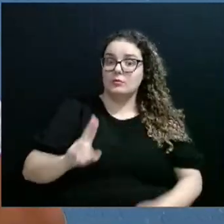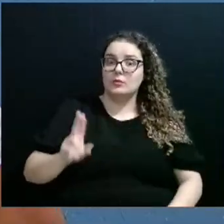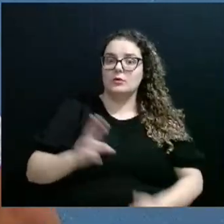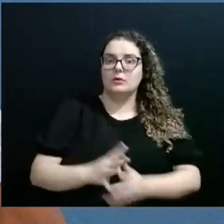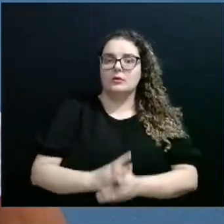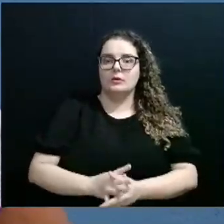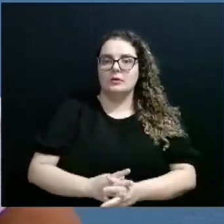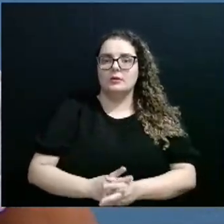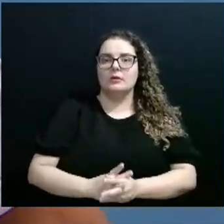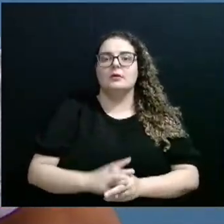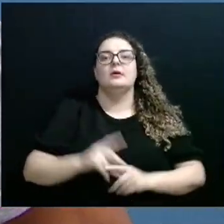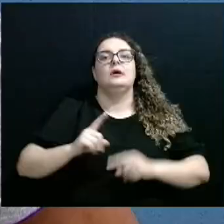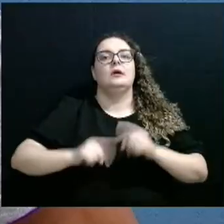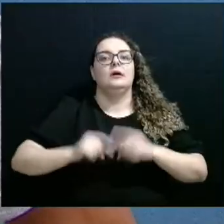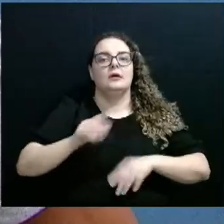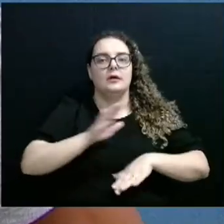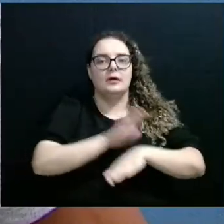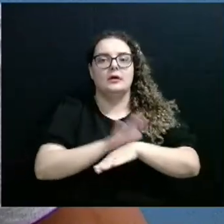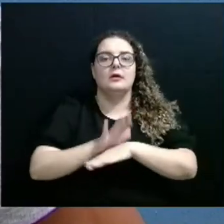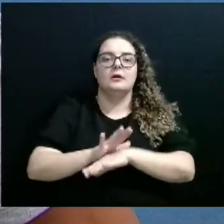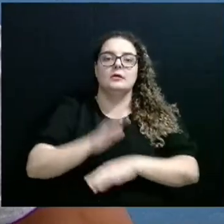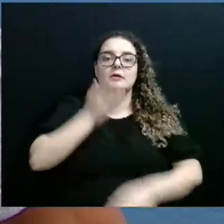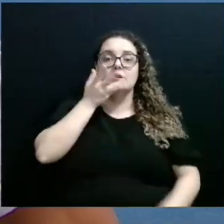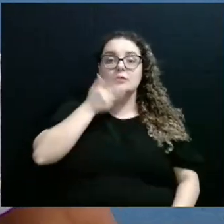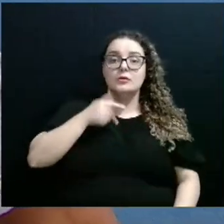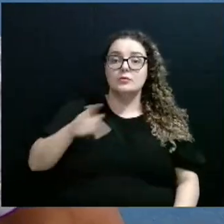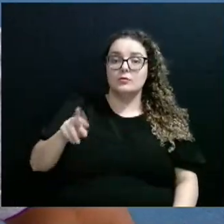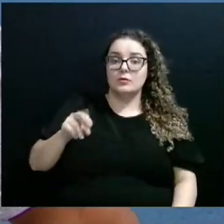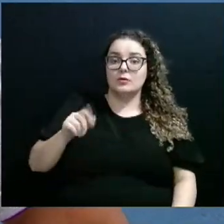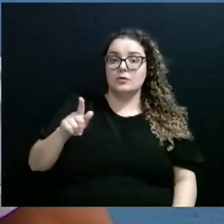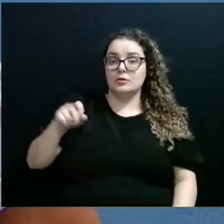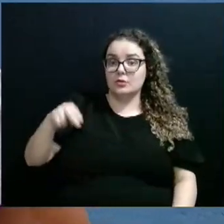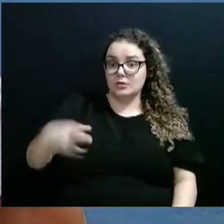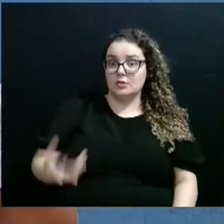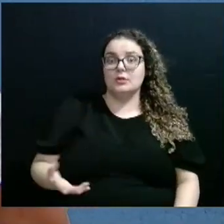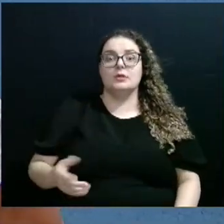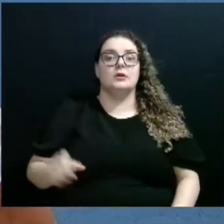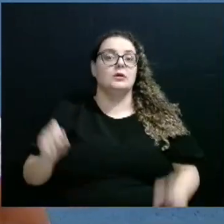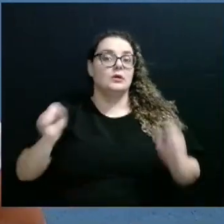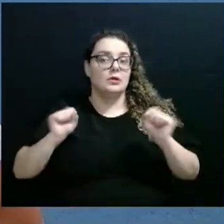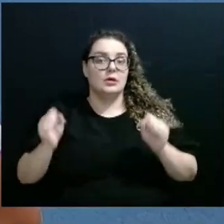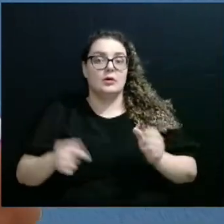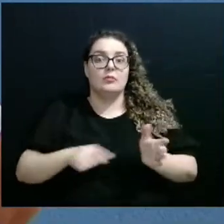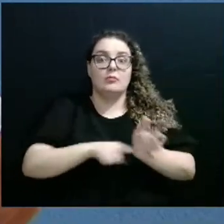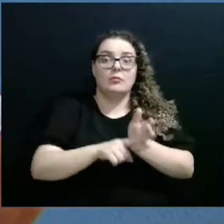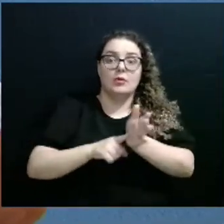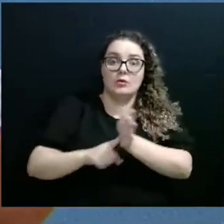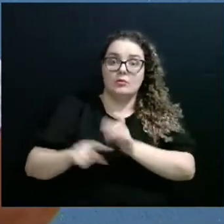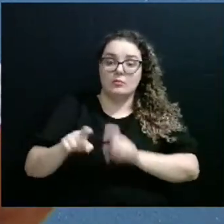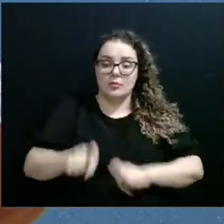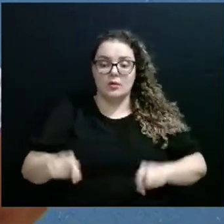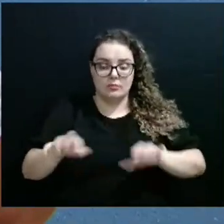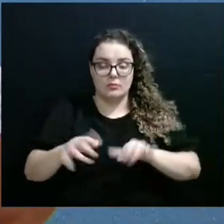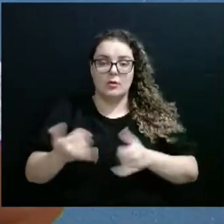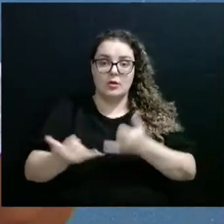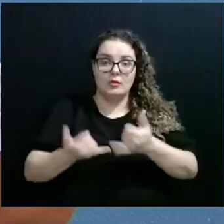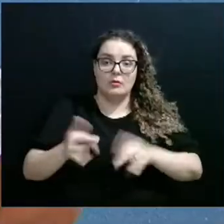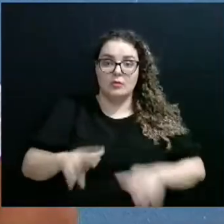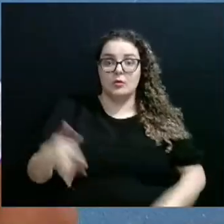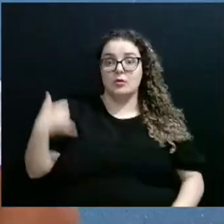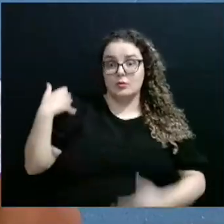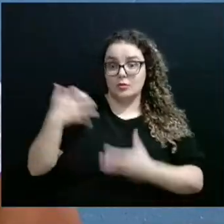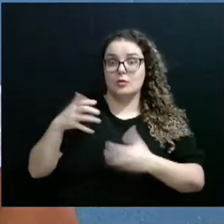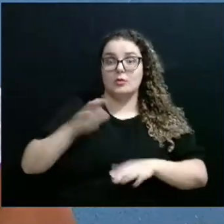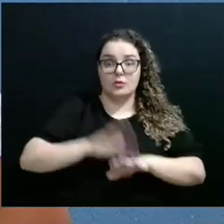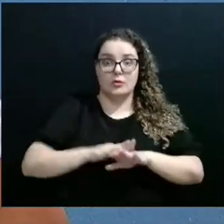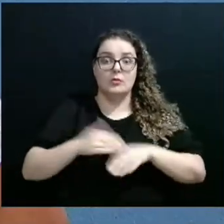muitas crianças do PROGEM, que eles gostam muito de jogar, de pesquisar também, os idosos que atuam no nosso serviço também,